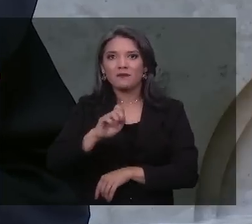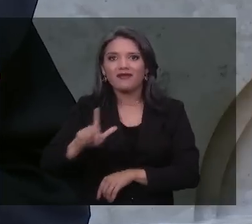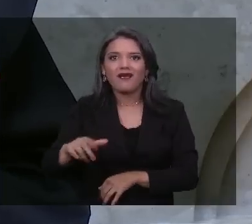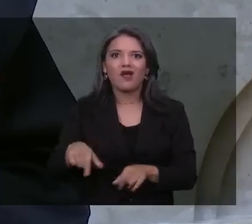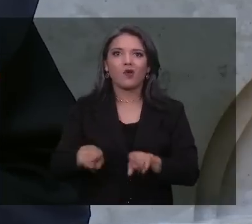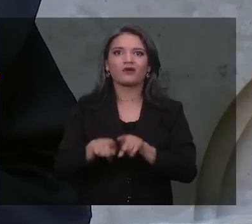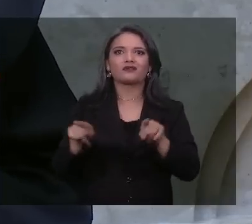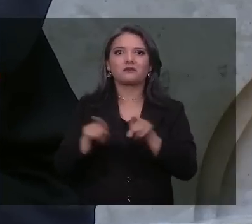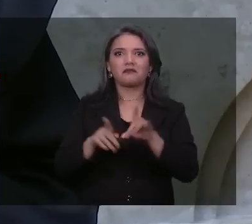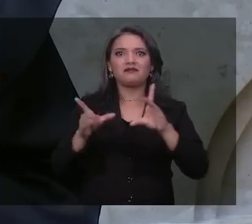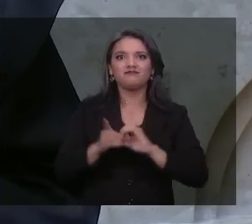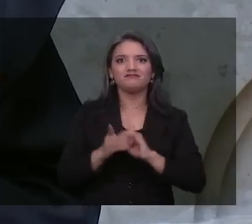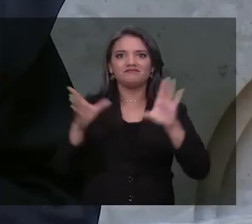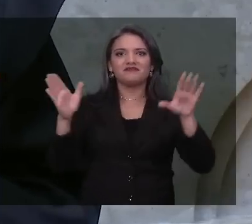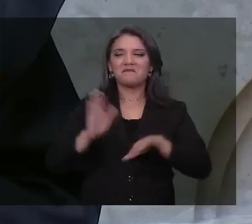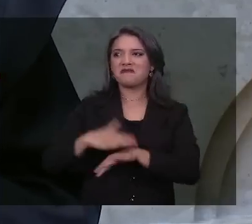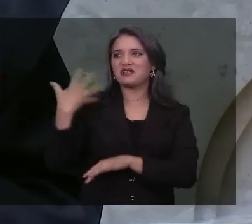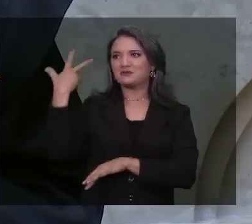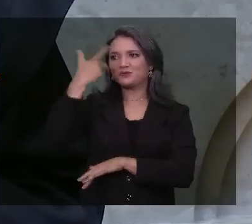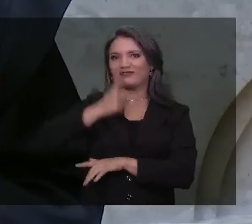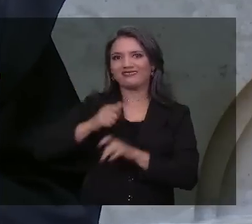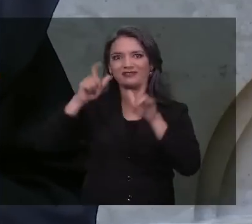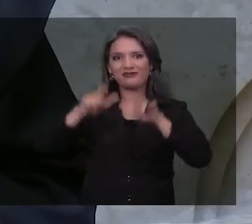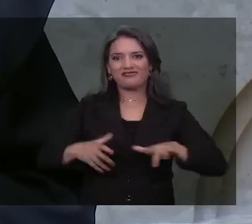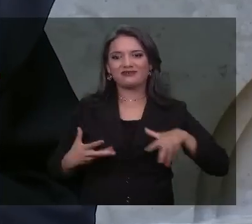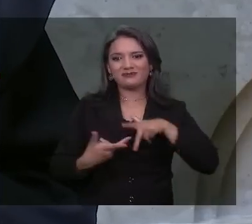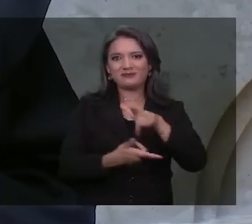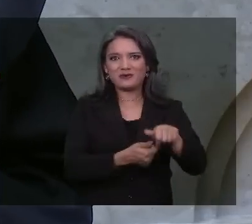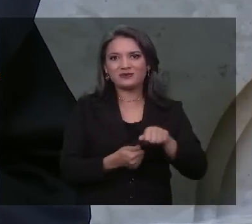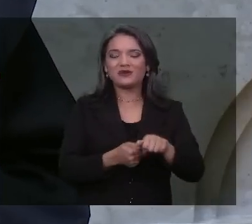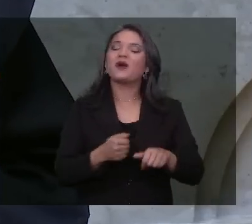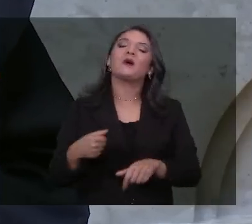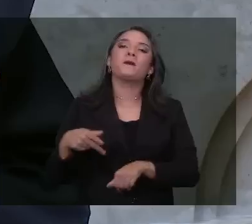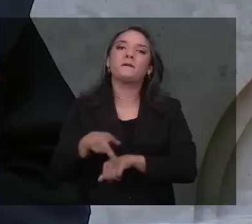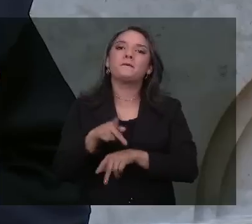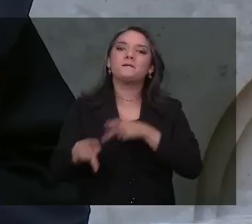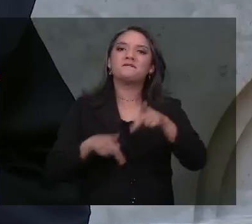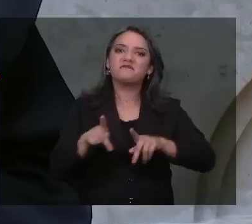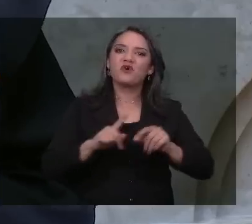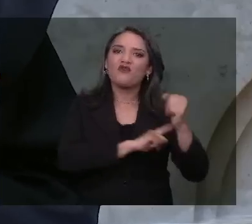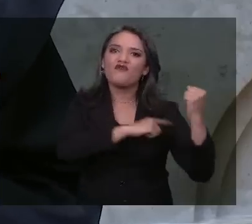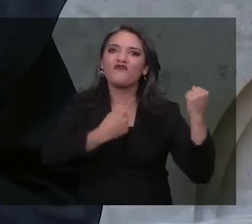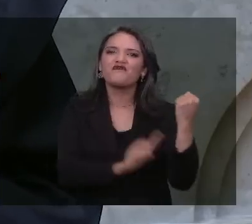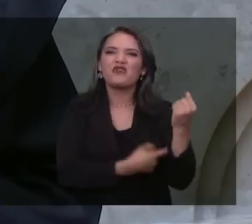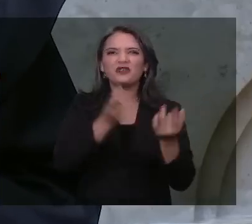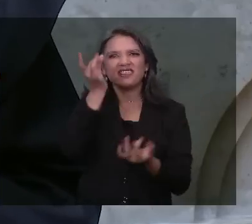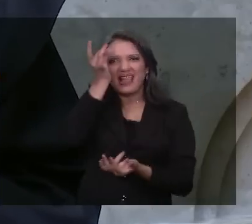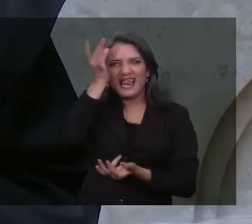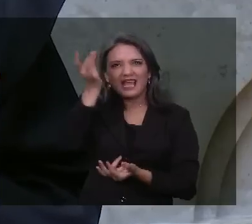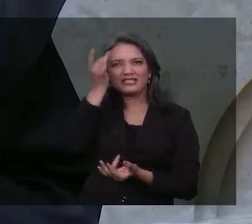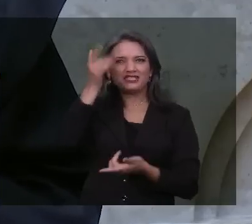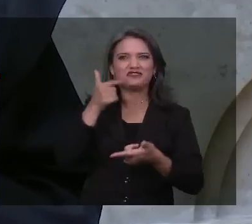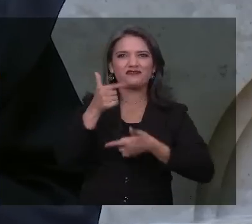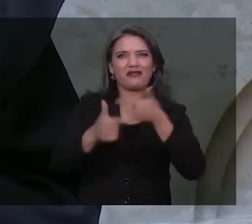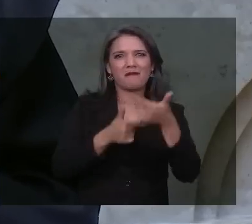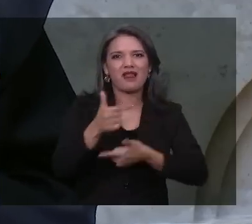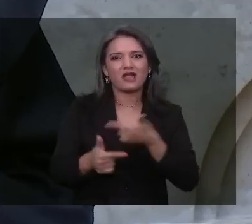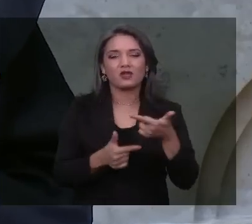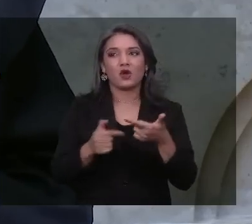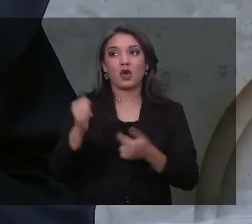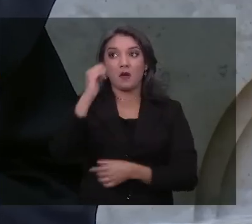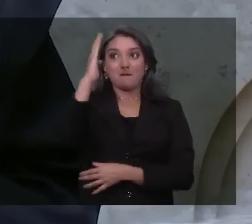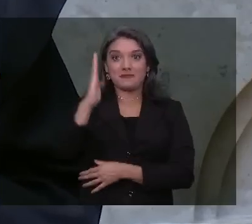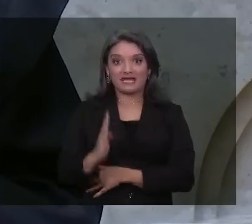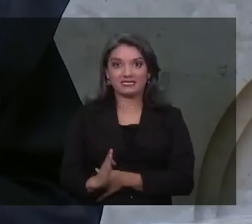planeta, com um povo forte, inventivo e trabalhador. O Brasil, o Supremo Tribunal